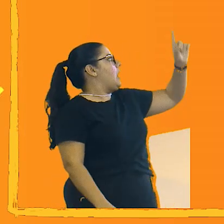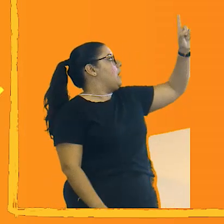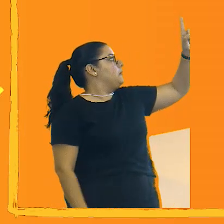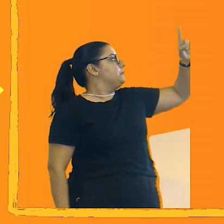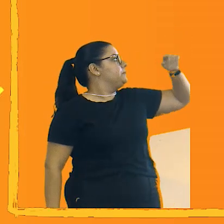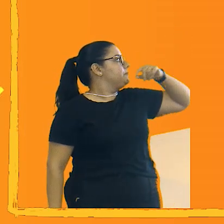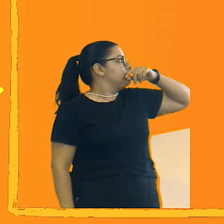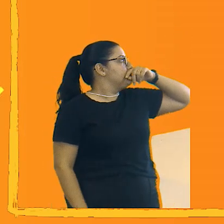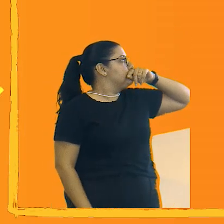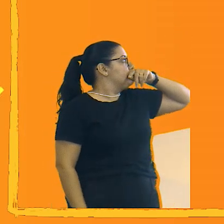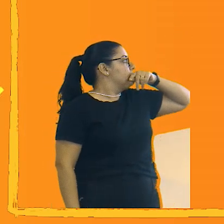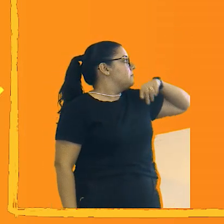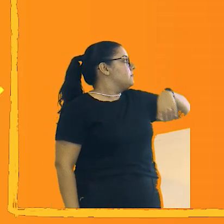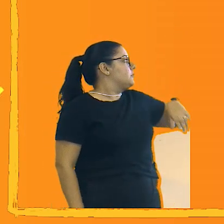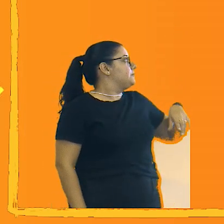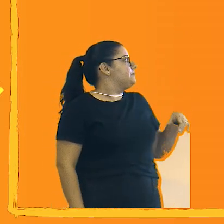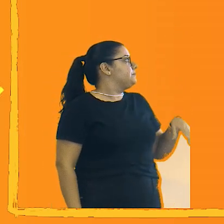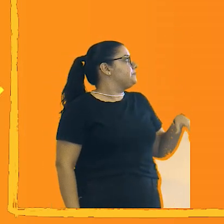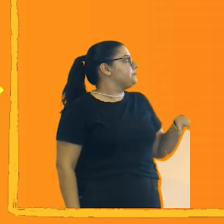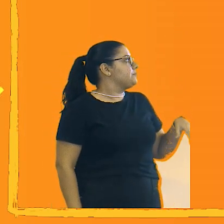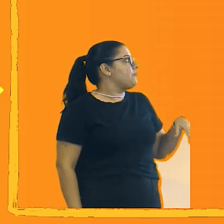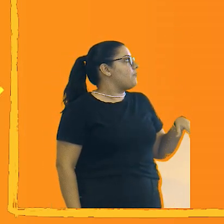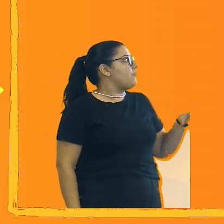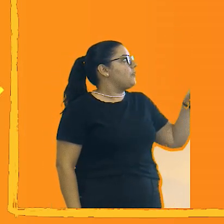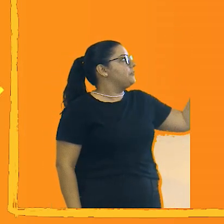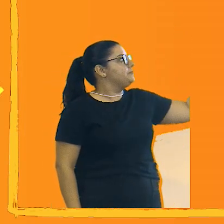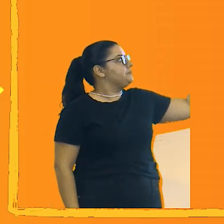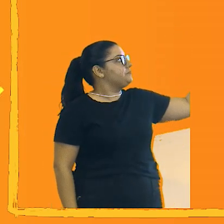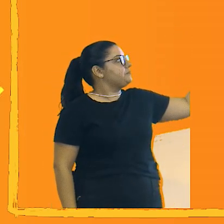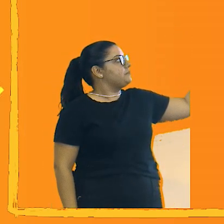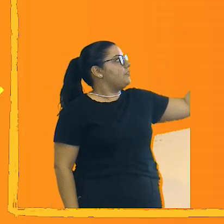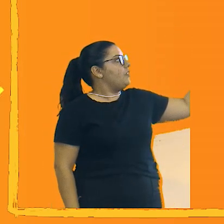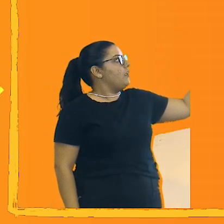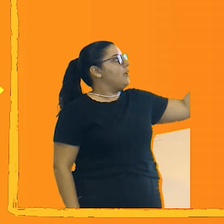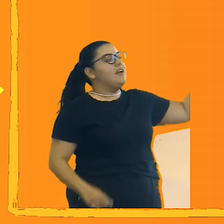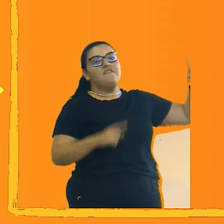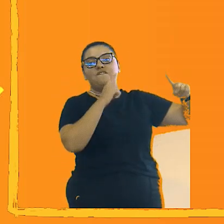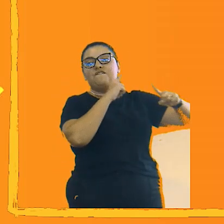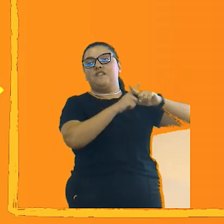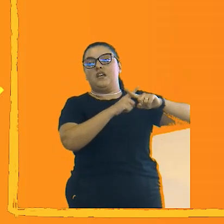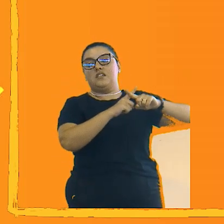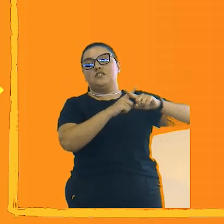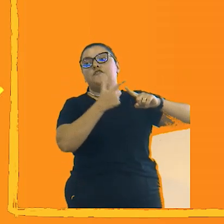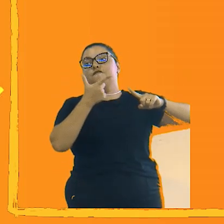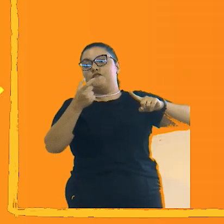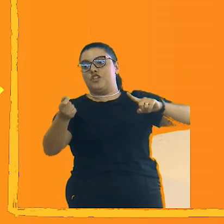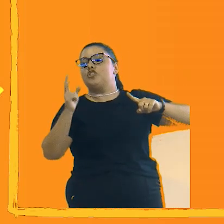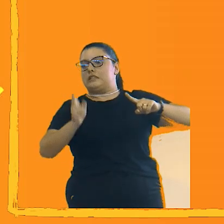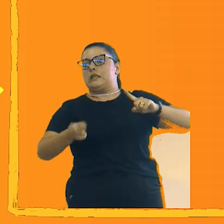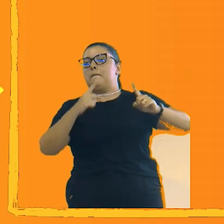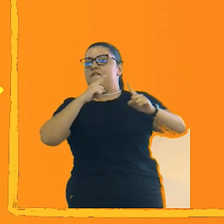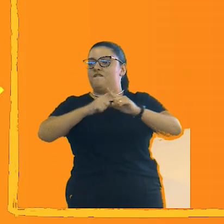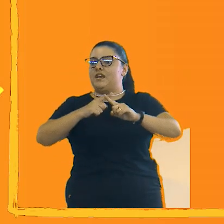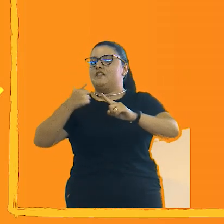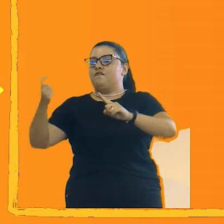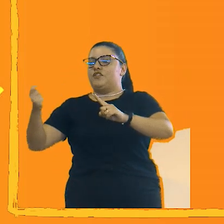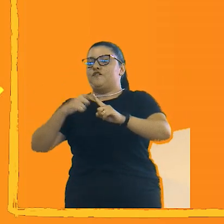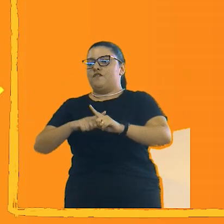18k 18 x 20 360 12 x 20